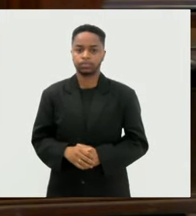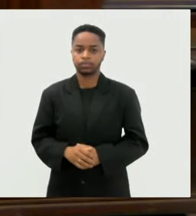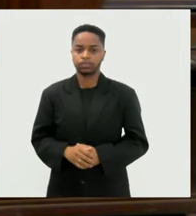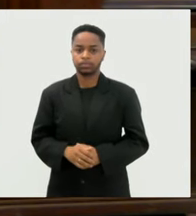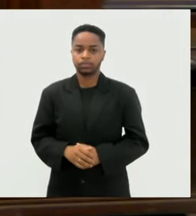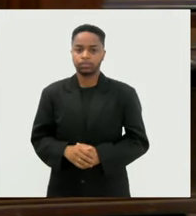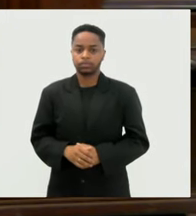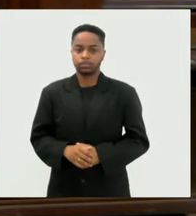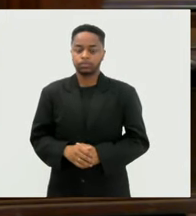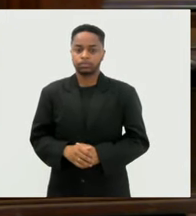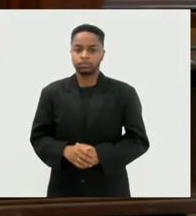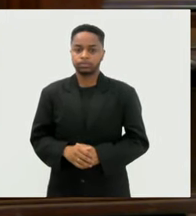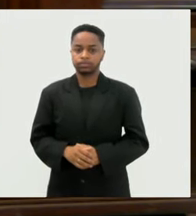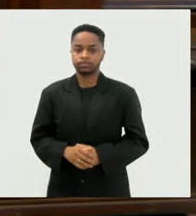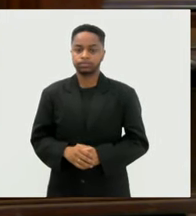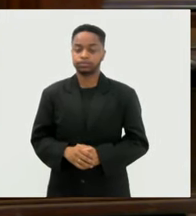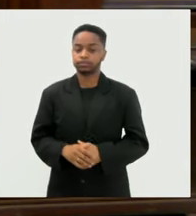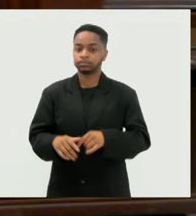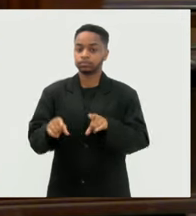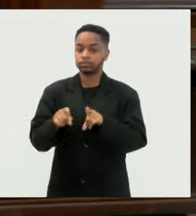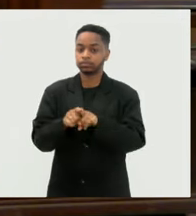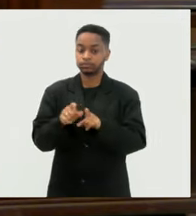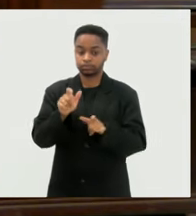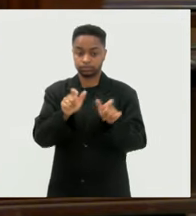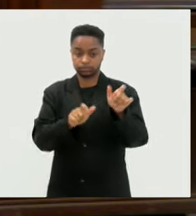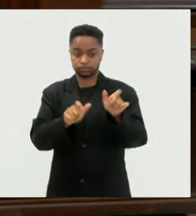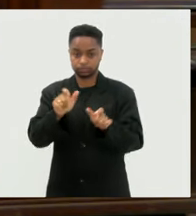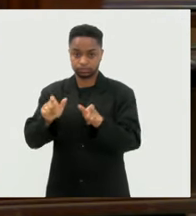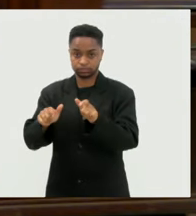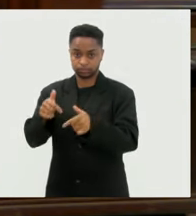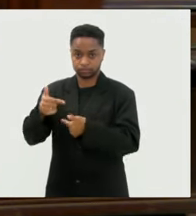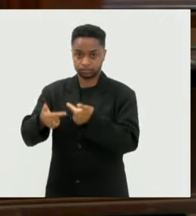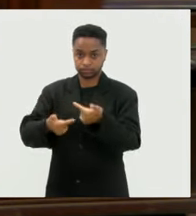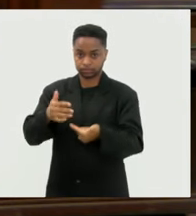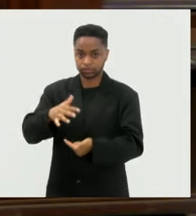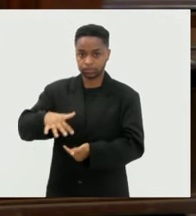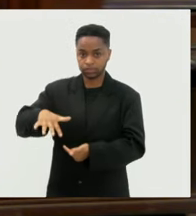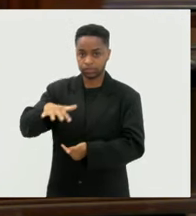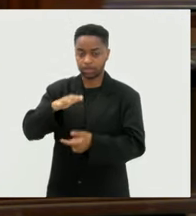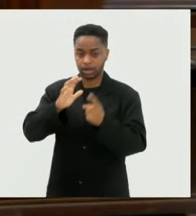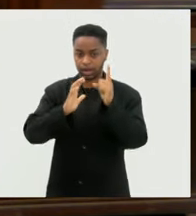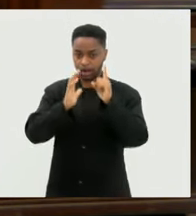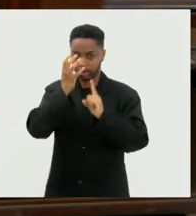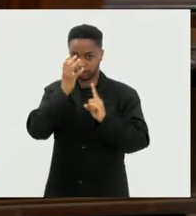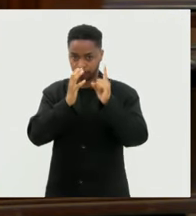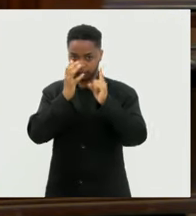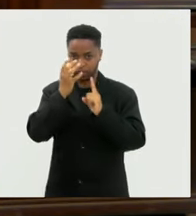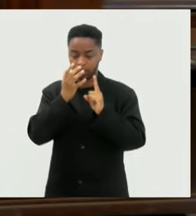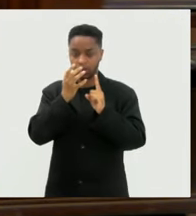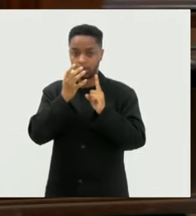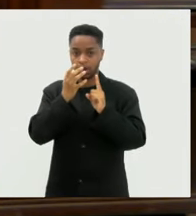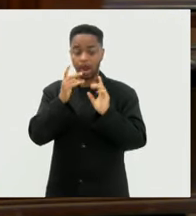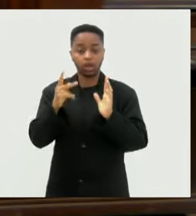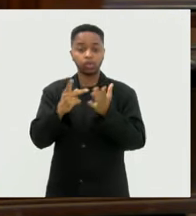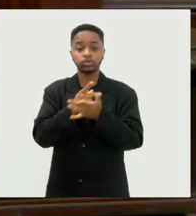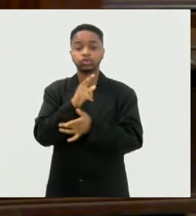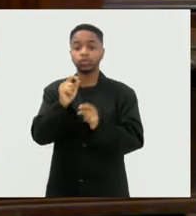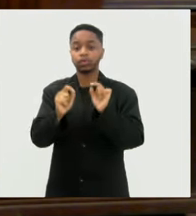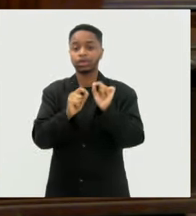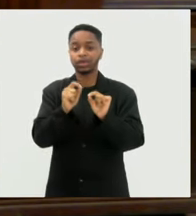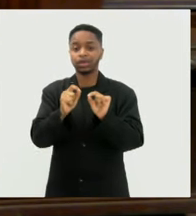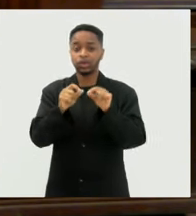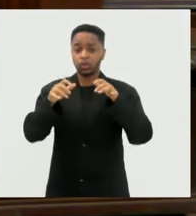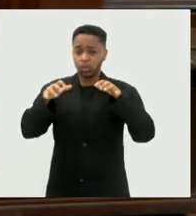os deuses do carnaval que naquele período de 4 meses não caísse uma gota